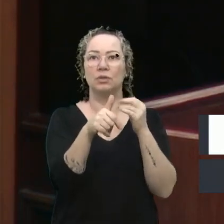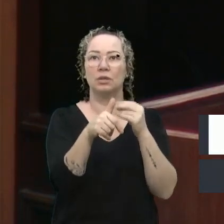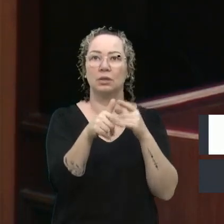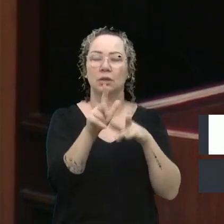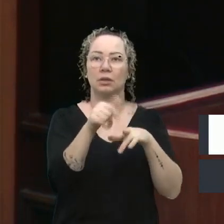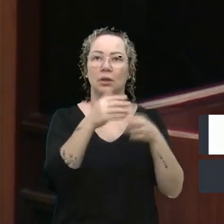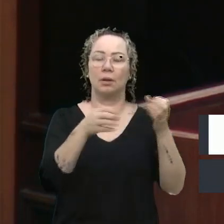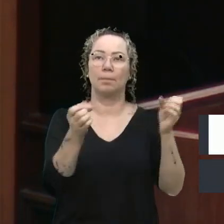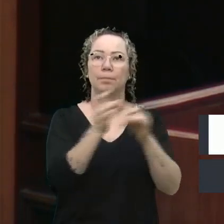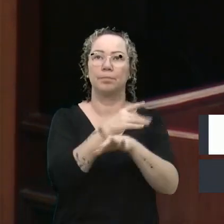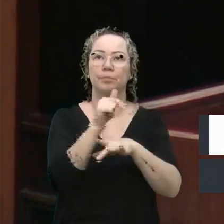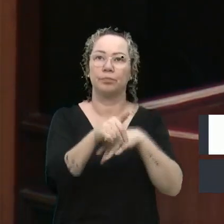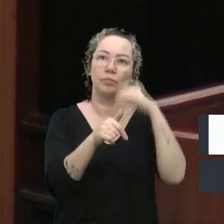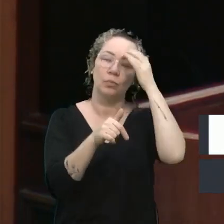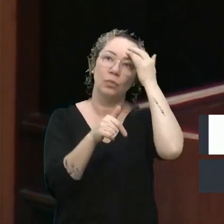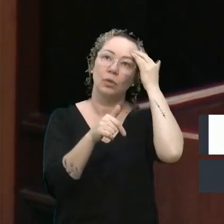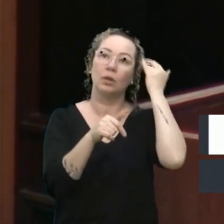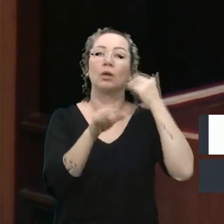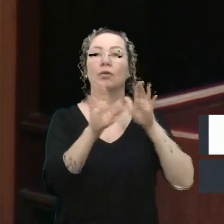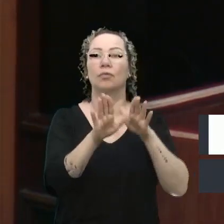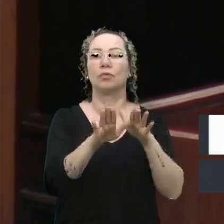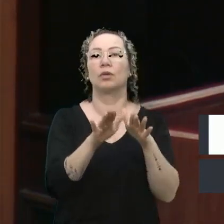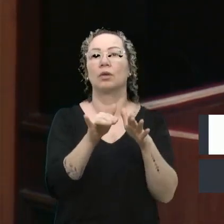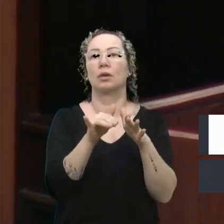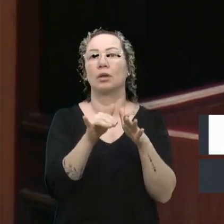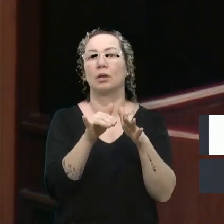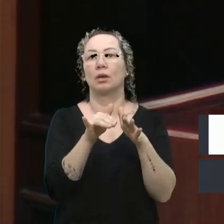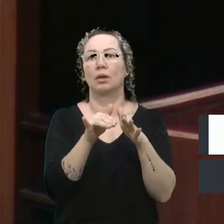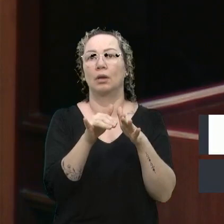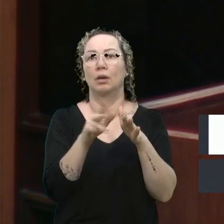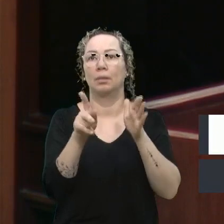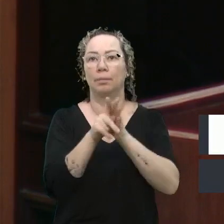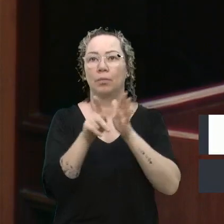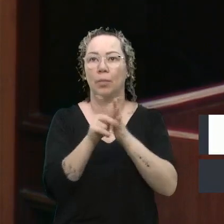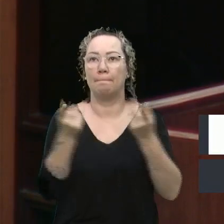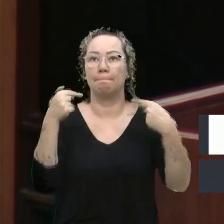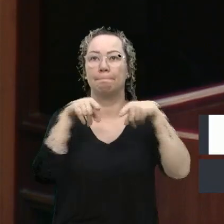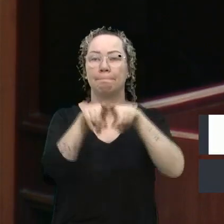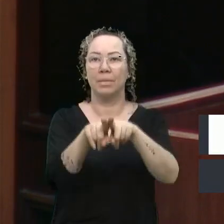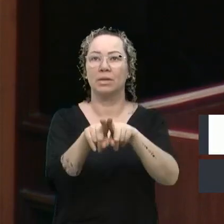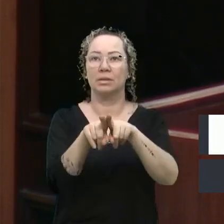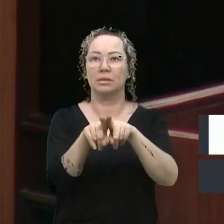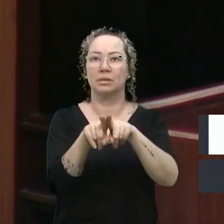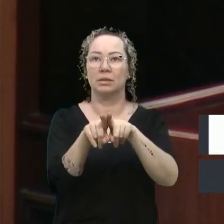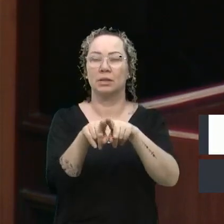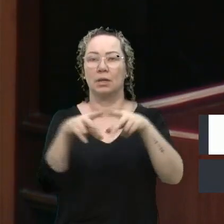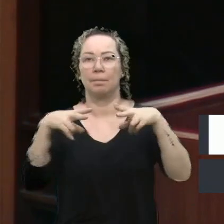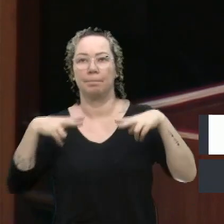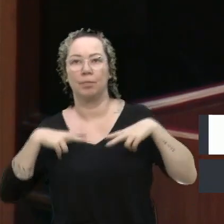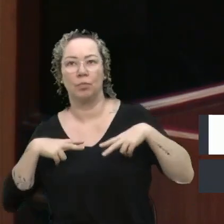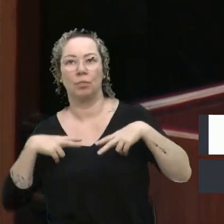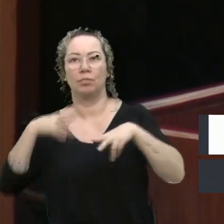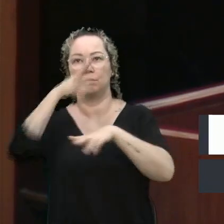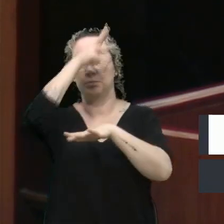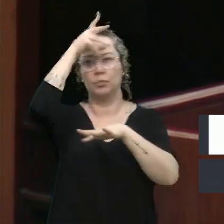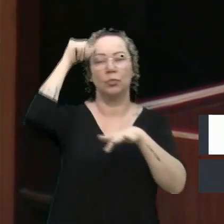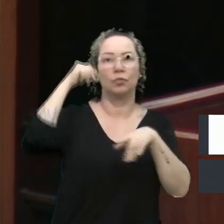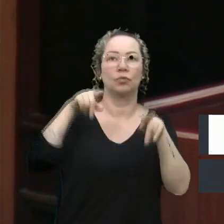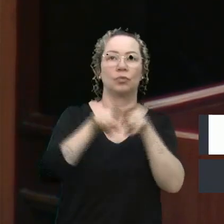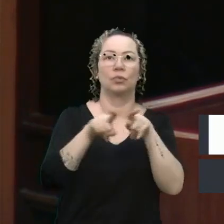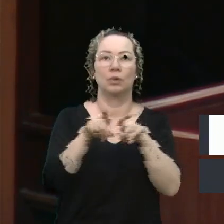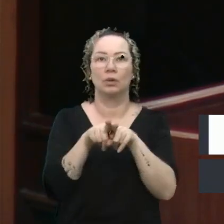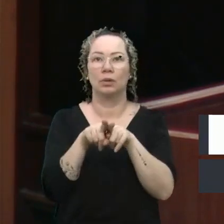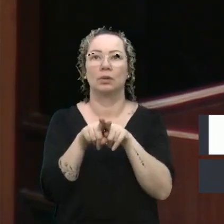né, ficaria a cargo da parceria público-privada. As portarias e controle de acesso,